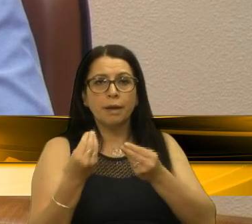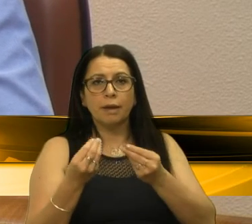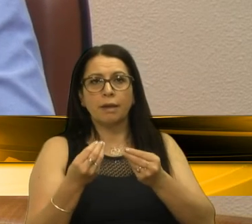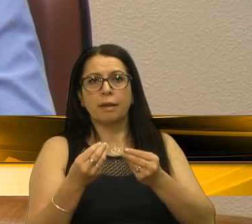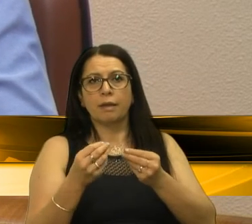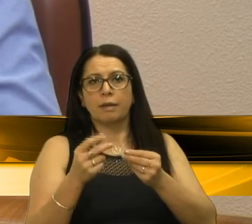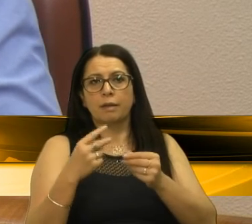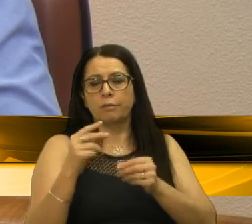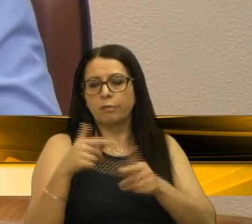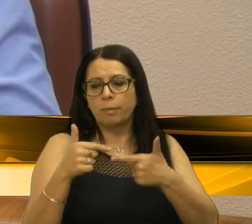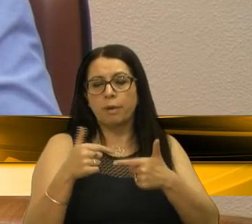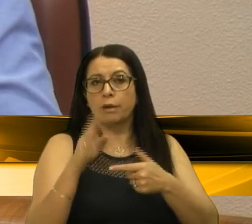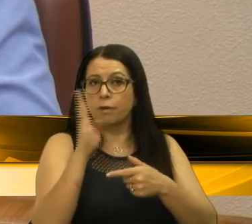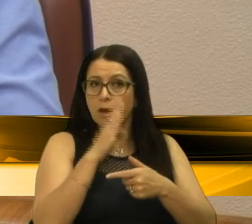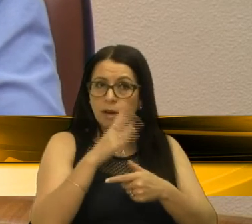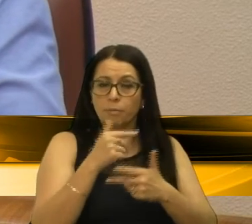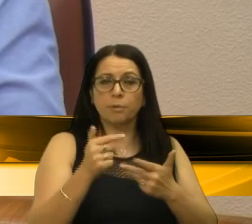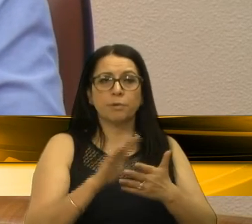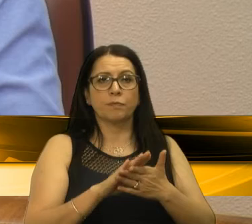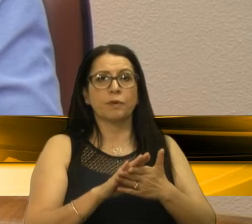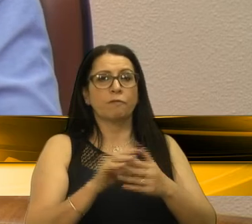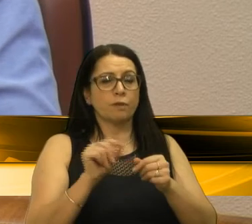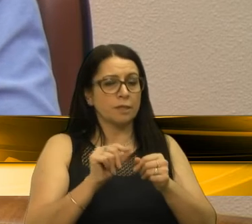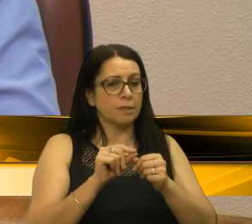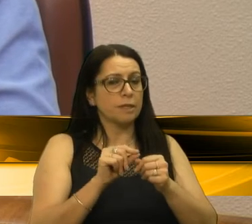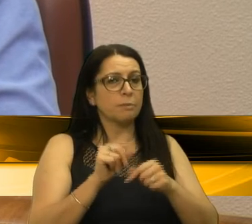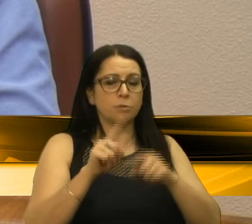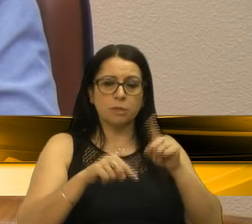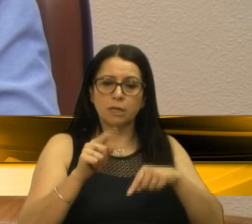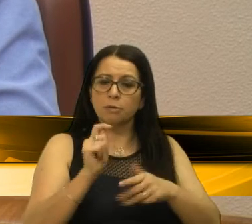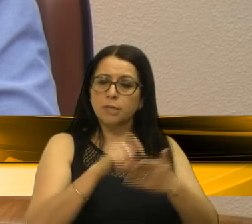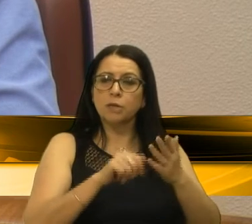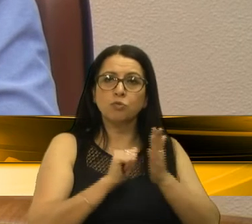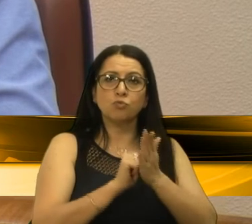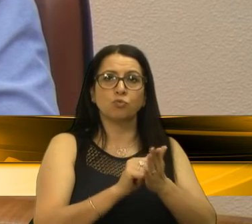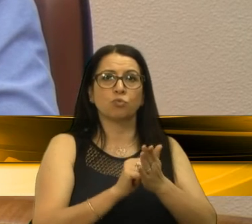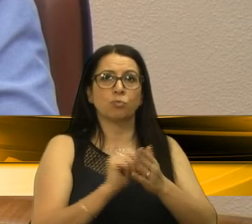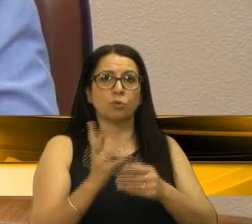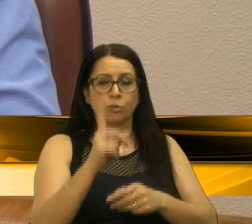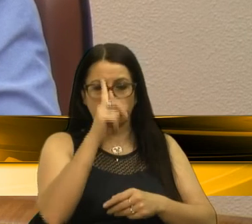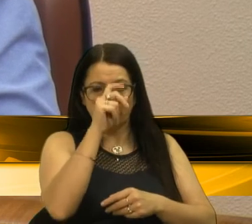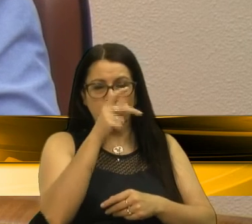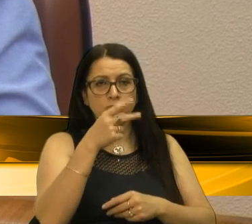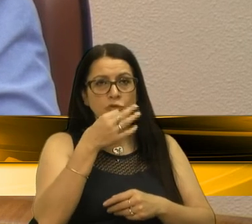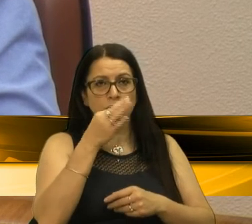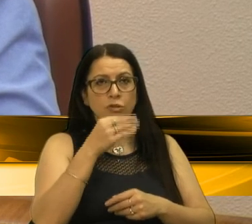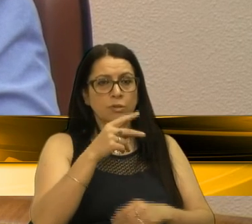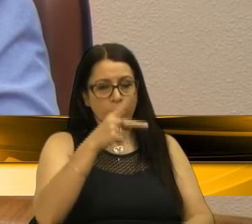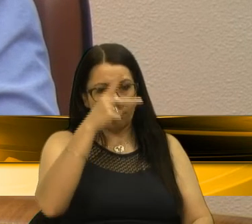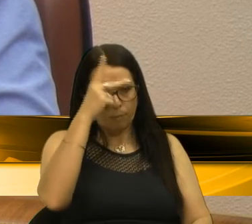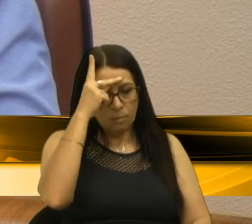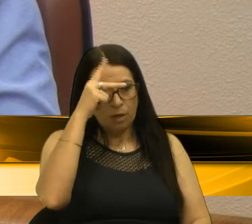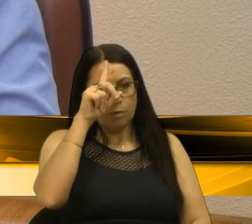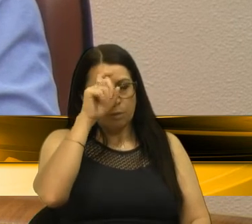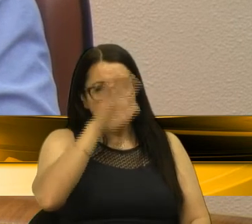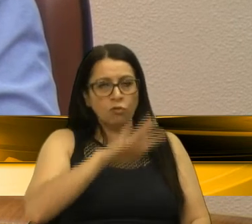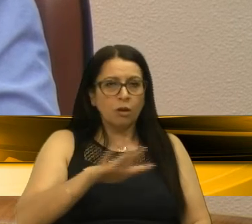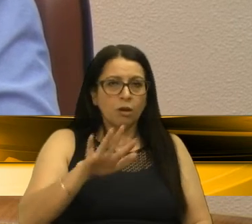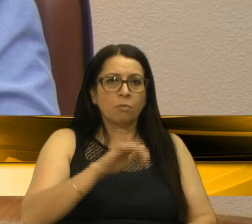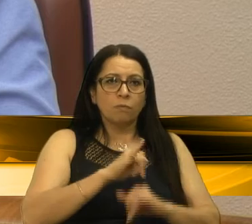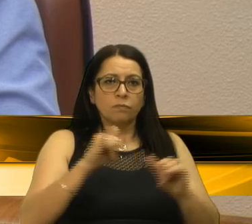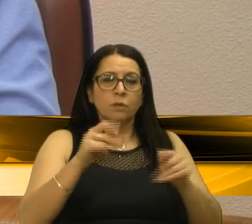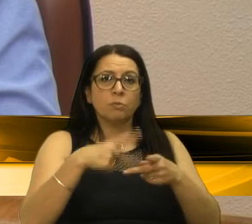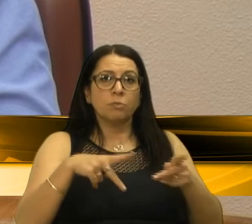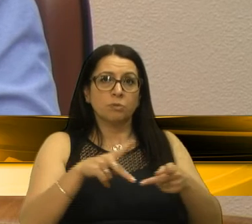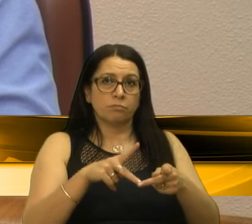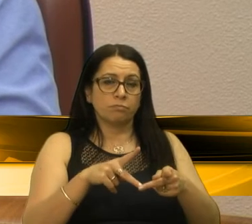buscar o serviço de urgência e emergência. Fizemos um material assinado junto pelos hospitais de Caxias do Sul, Hospital Pompeia e Hospital Geral, para informar a